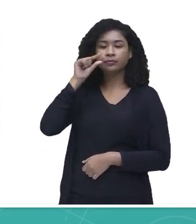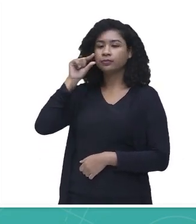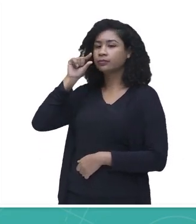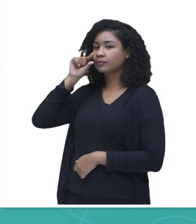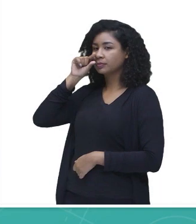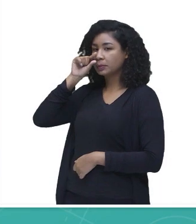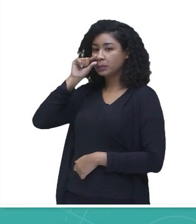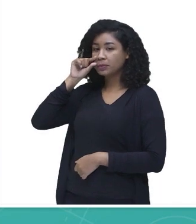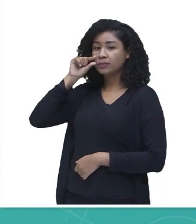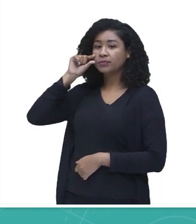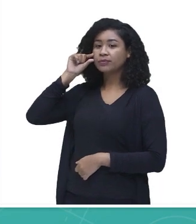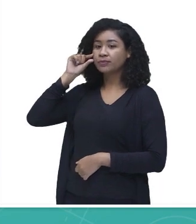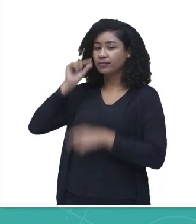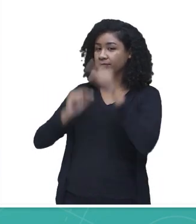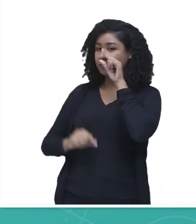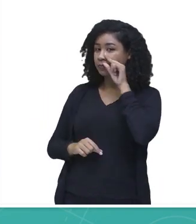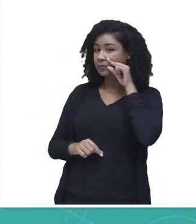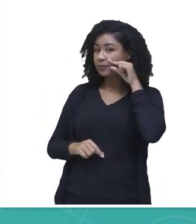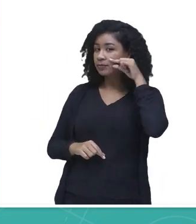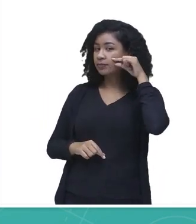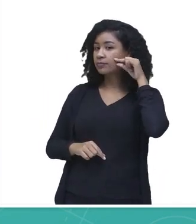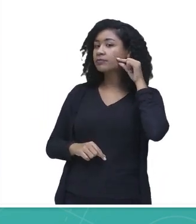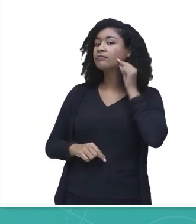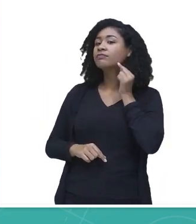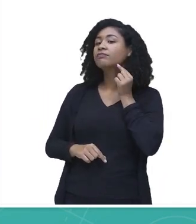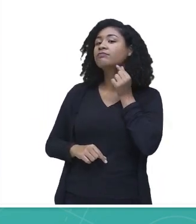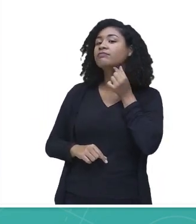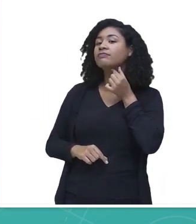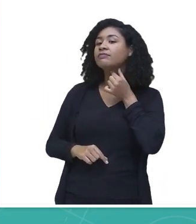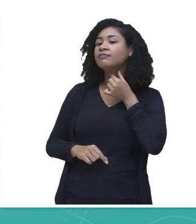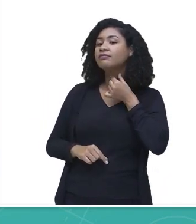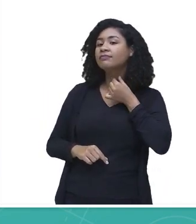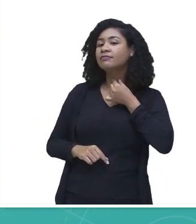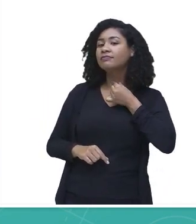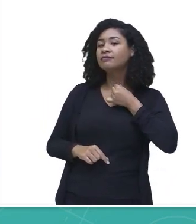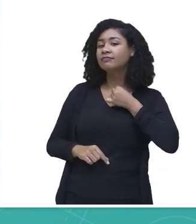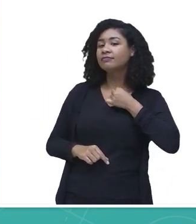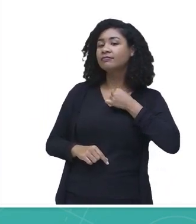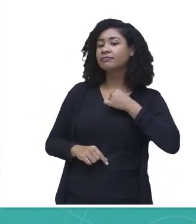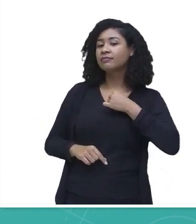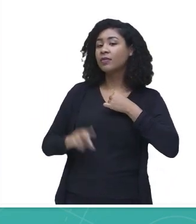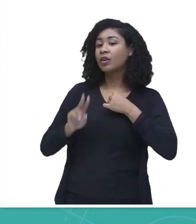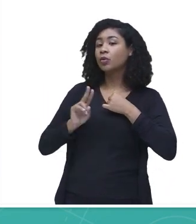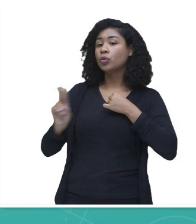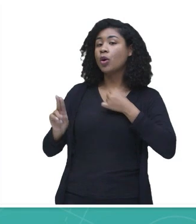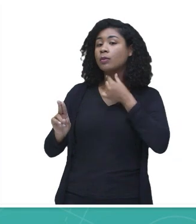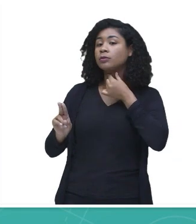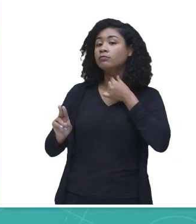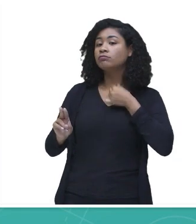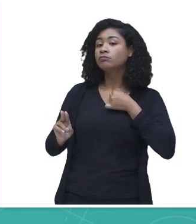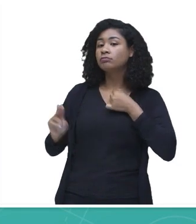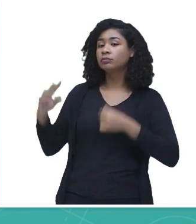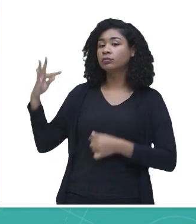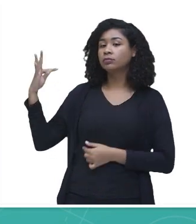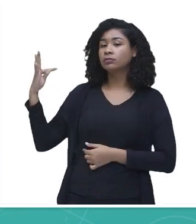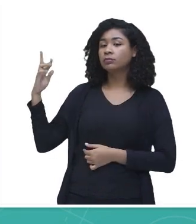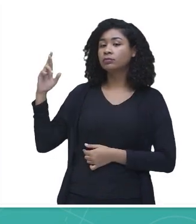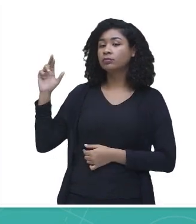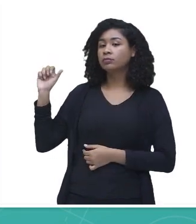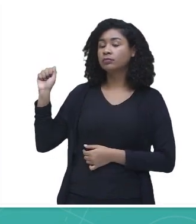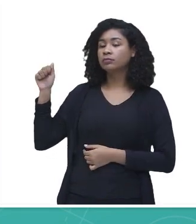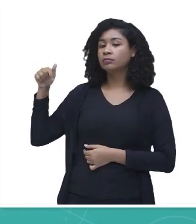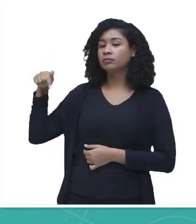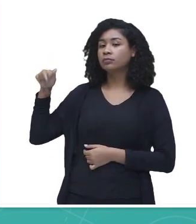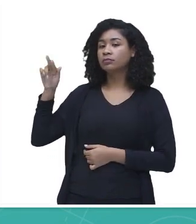oral, né? Aqui no final se encontra que nem nós, seres humanos. Aqui ele vai ter a traqueia, que está em branco, né?